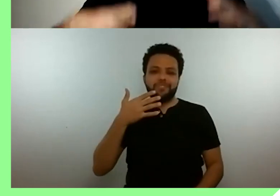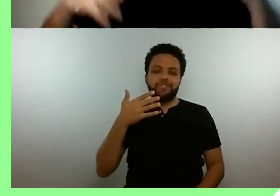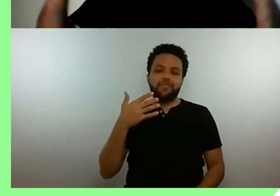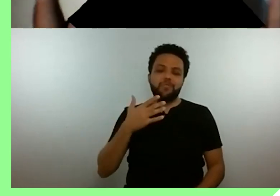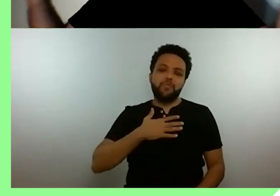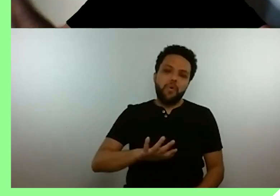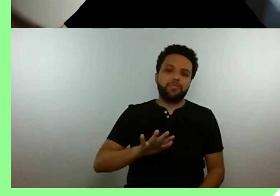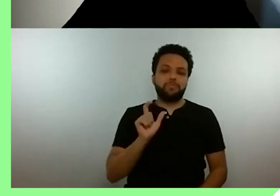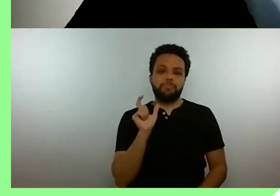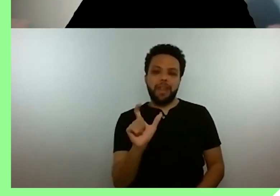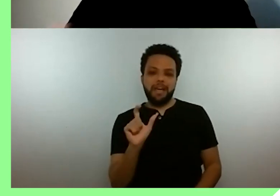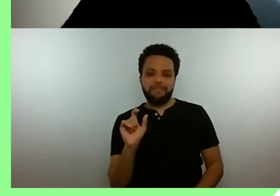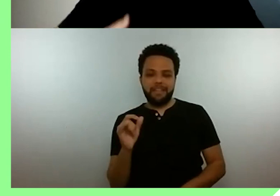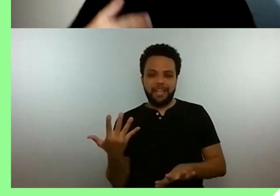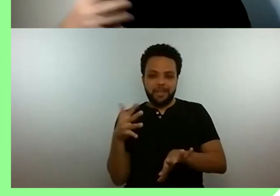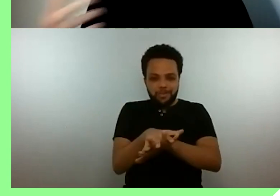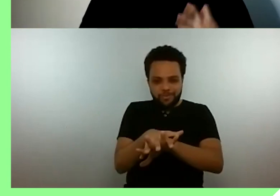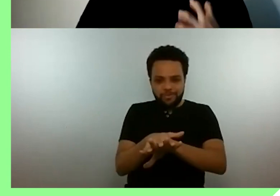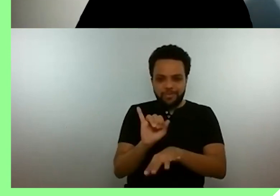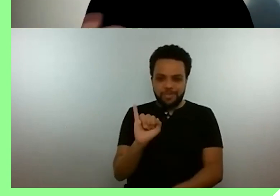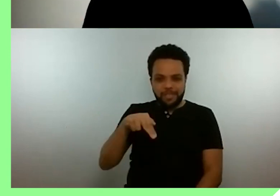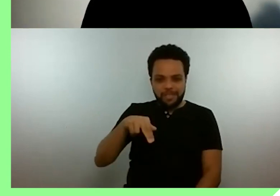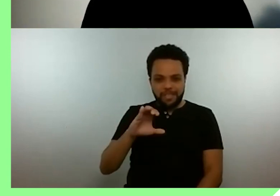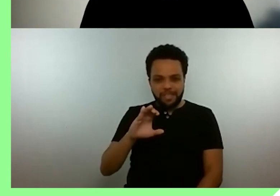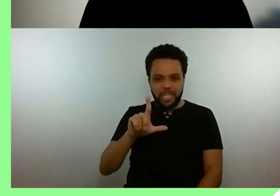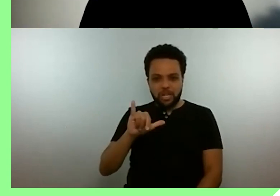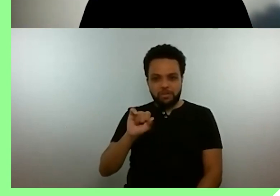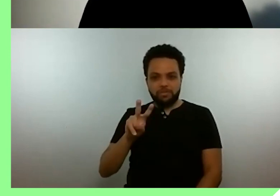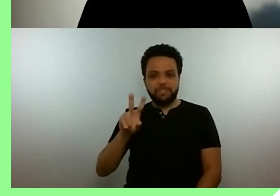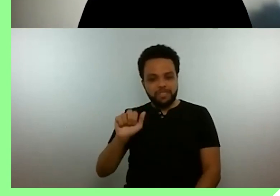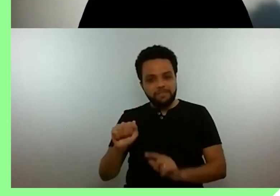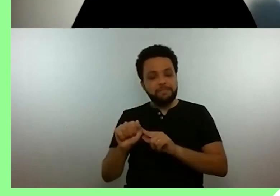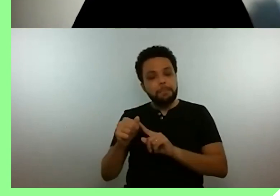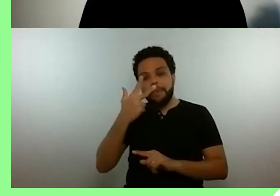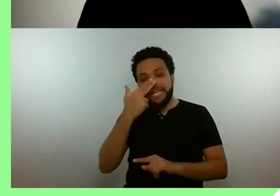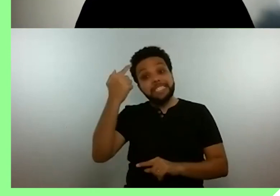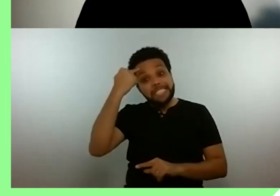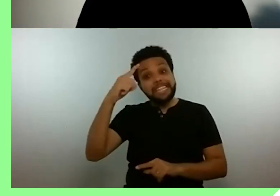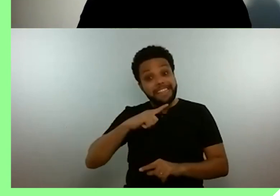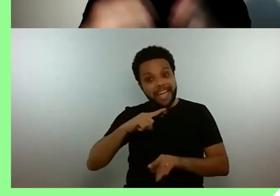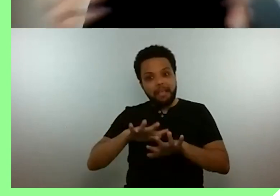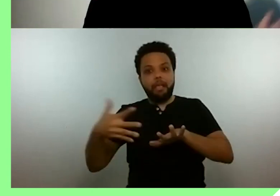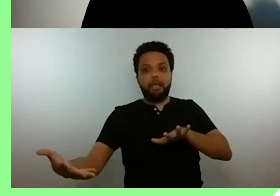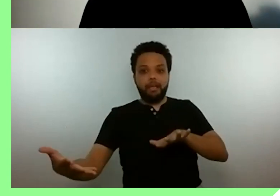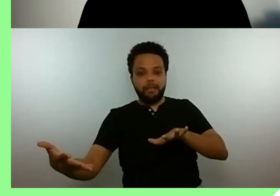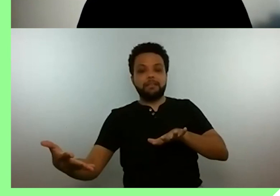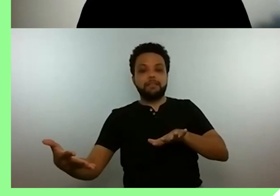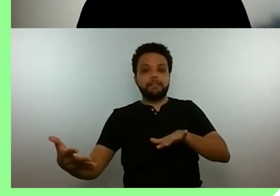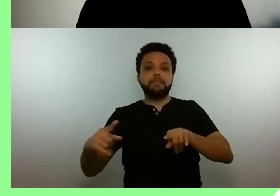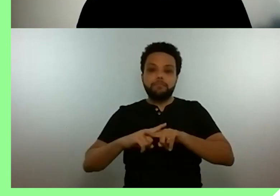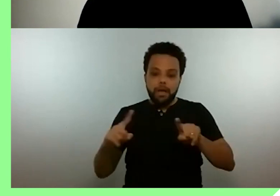tem todas umas questões de pressupõe-se alguns tipos de exclusão, e a gente sabe que a exclusão, né, em